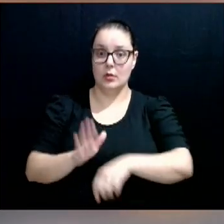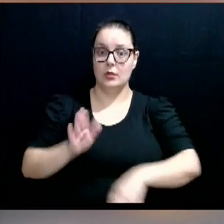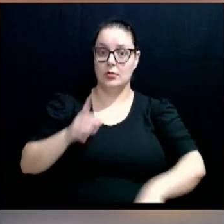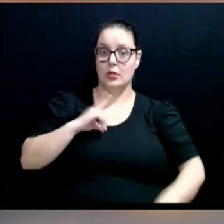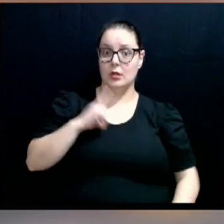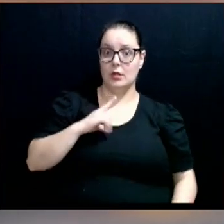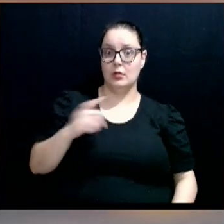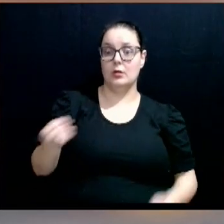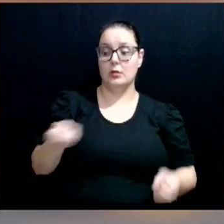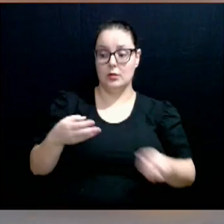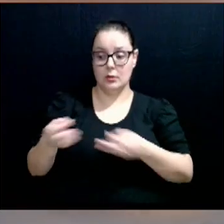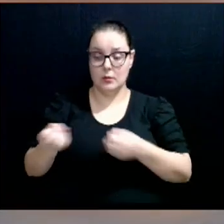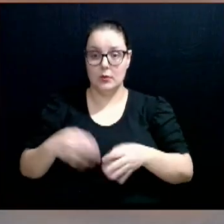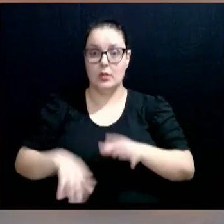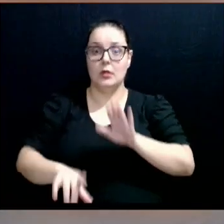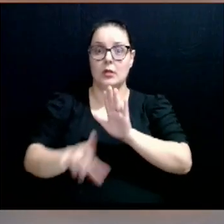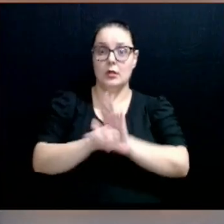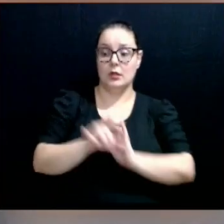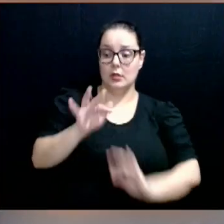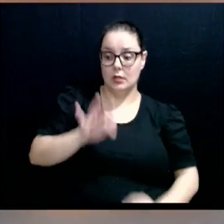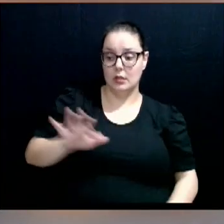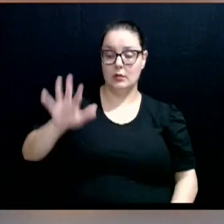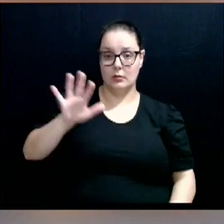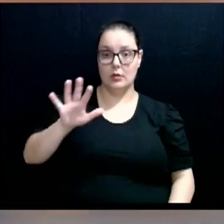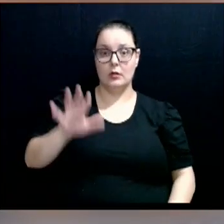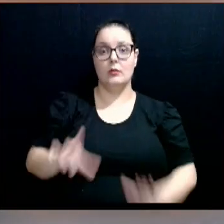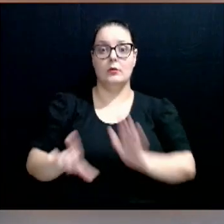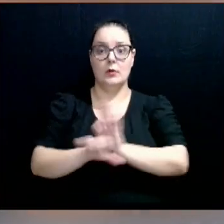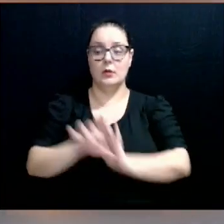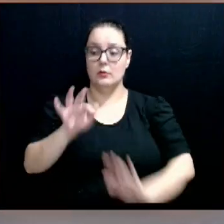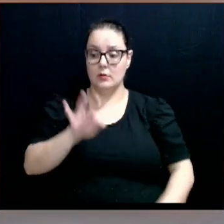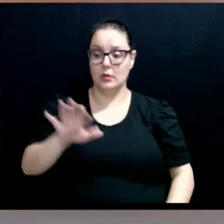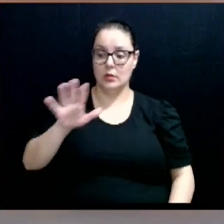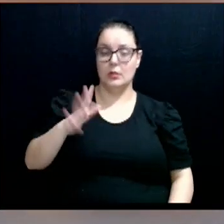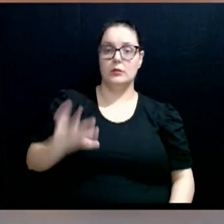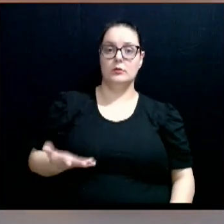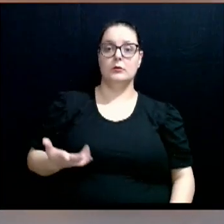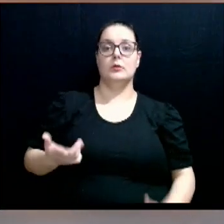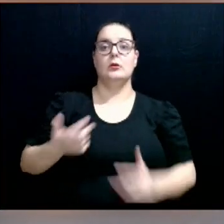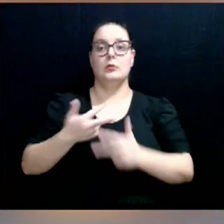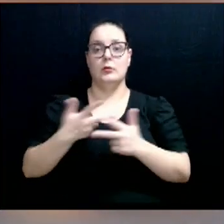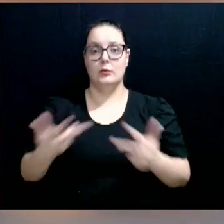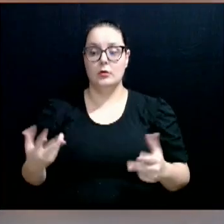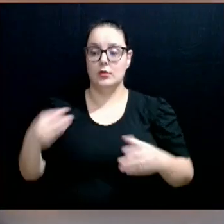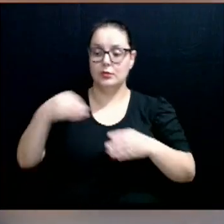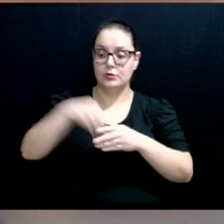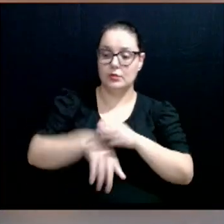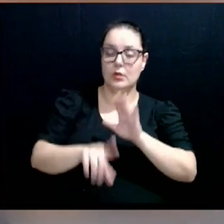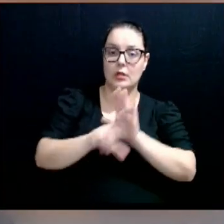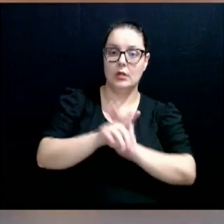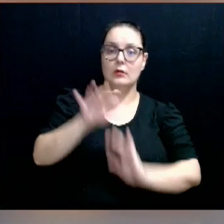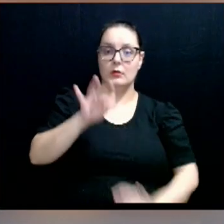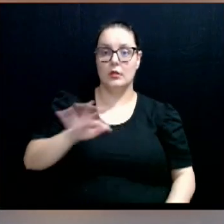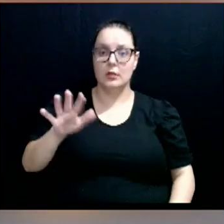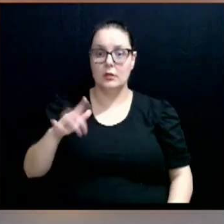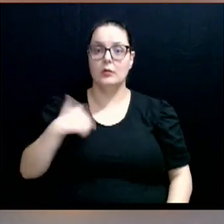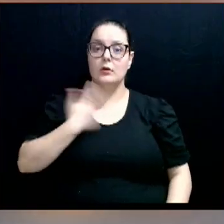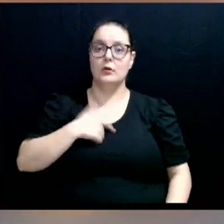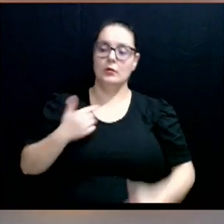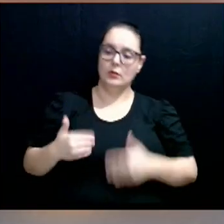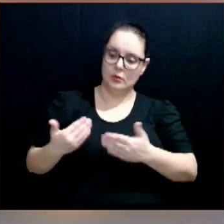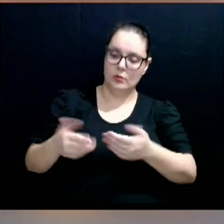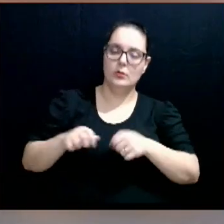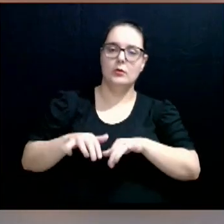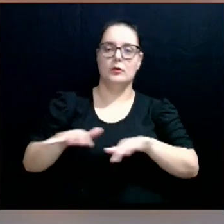na legislação federal, a lei federal. Então, coisas que já constam na legislação federal, a gente está passando para o